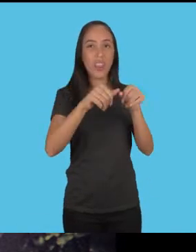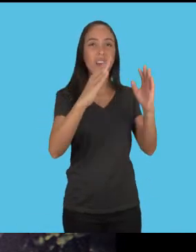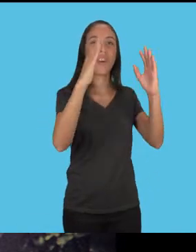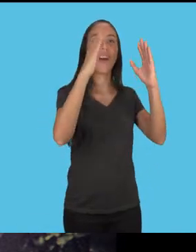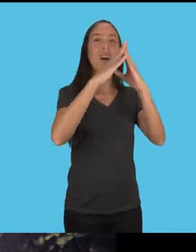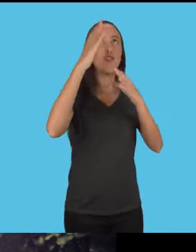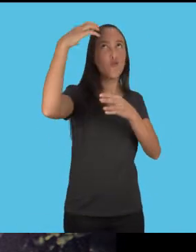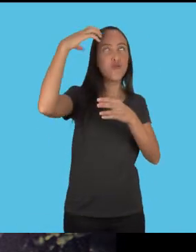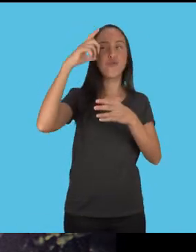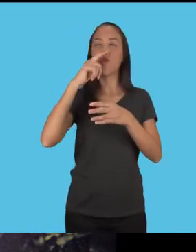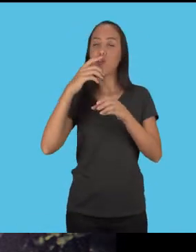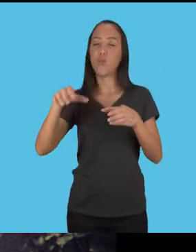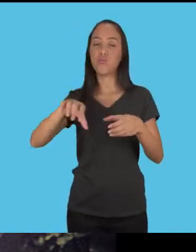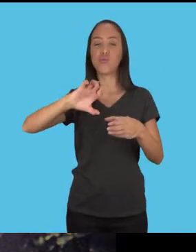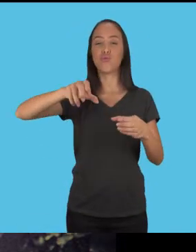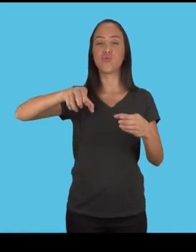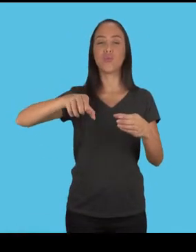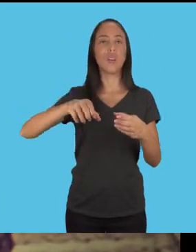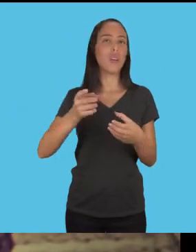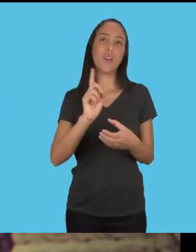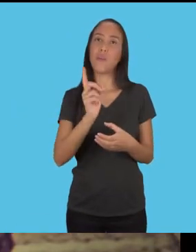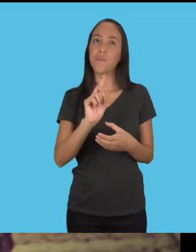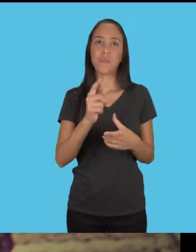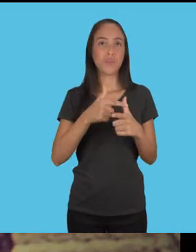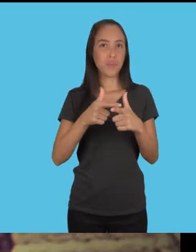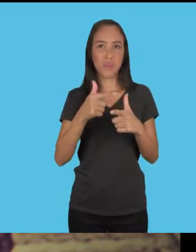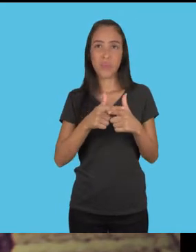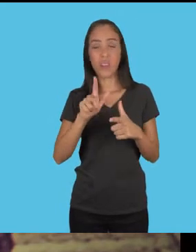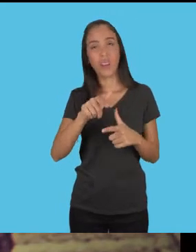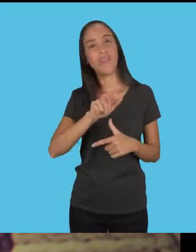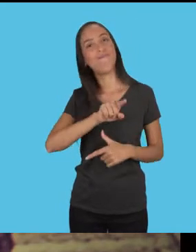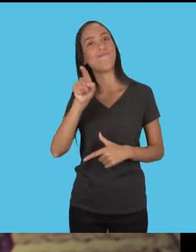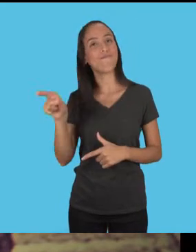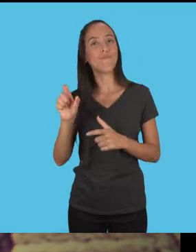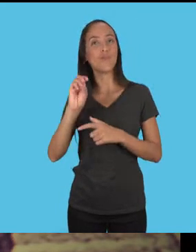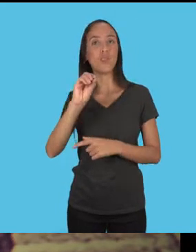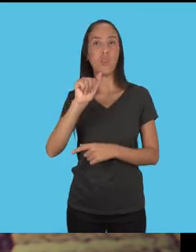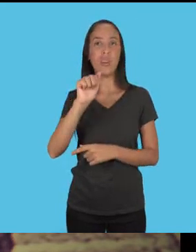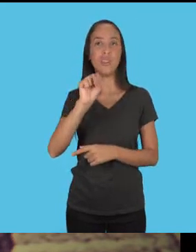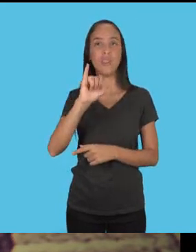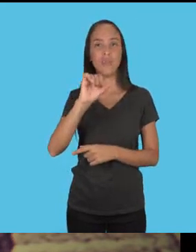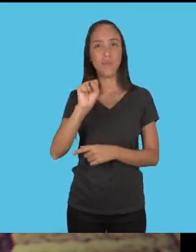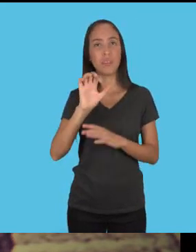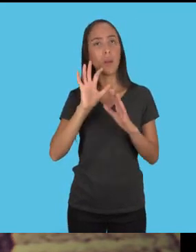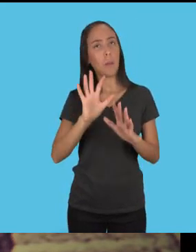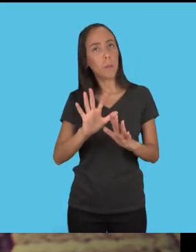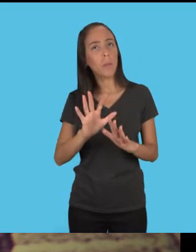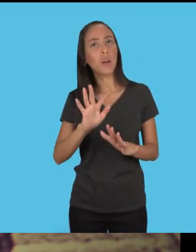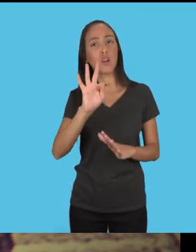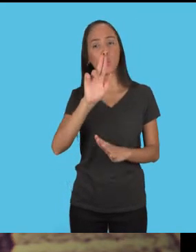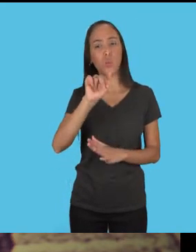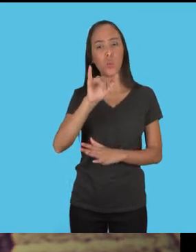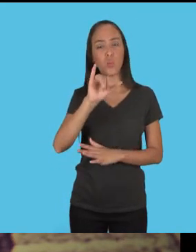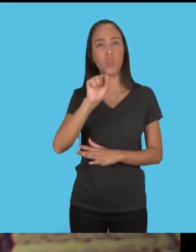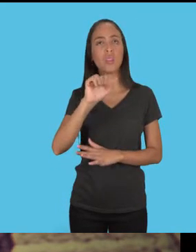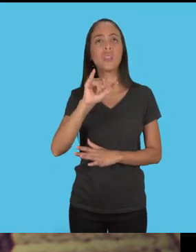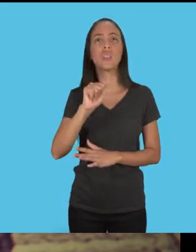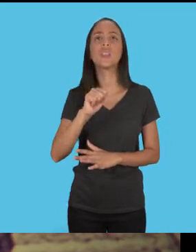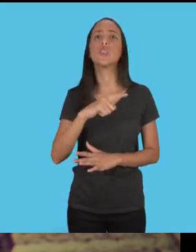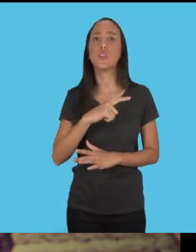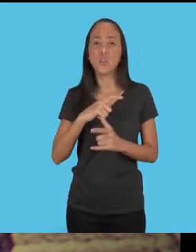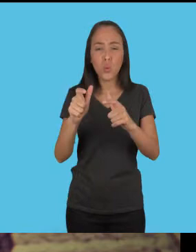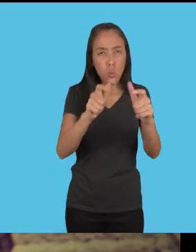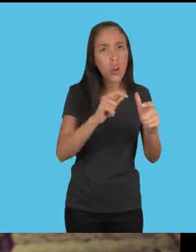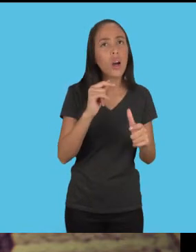em casa o problema da xistosomose. Mas a Tunísia tinha focos importantes. Alguns oásis da